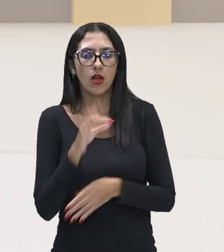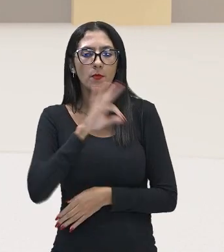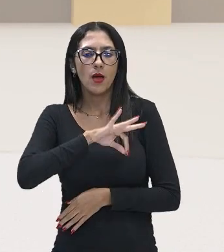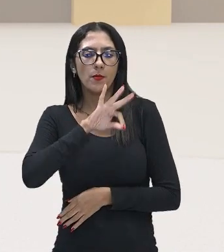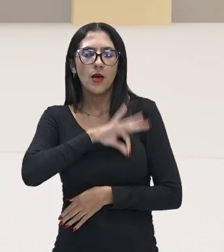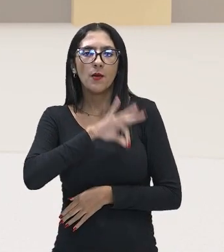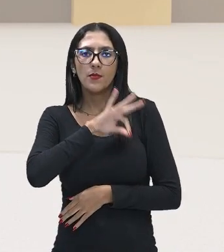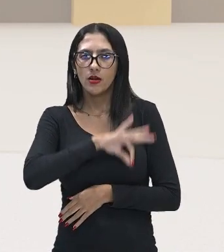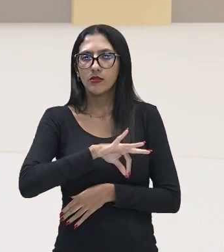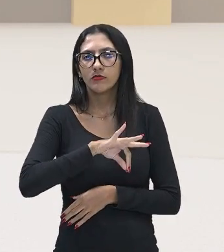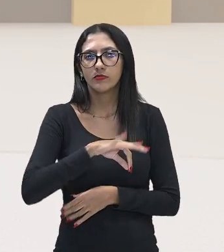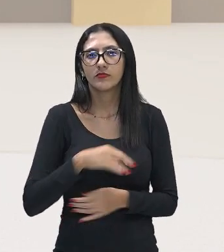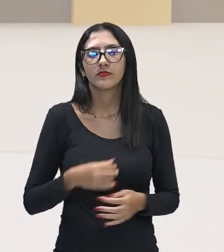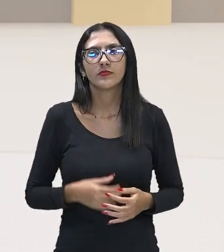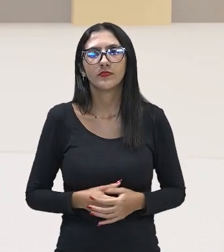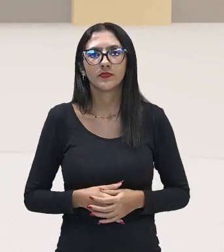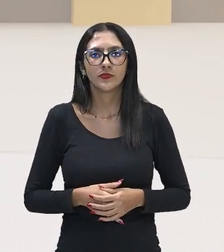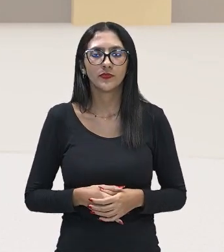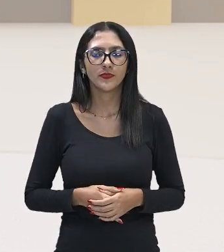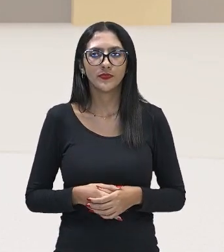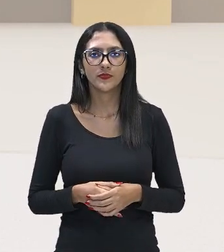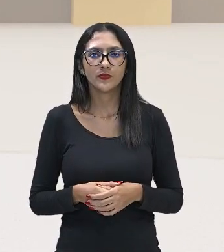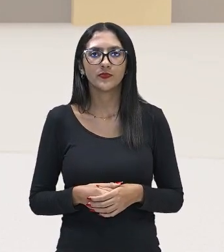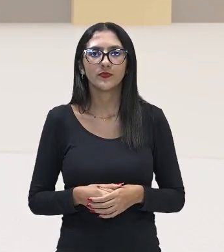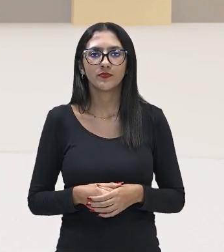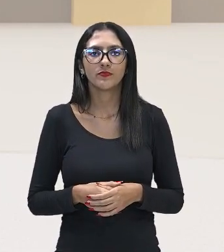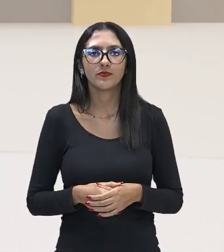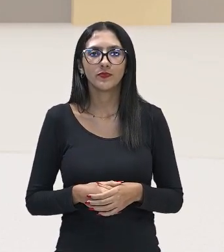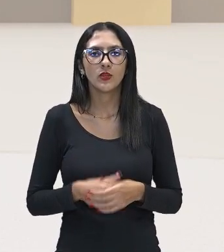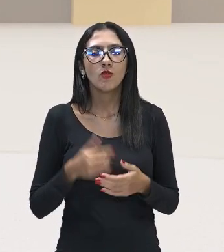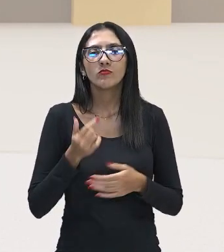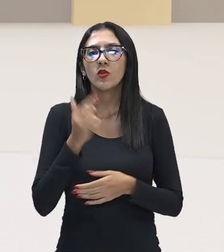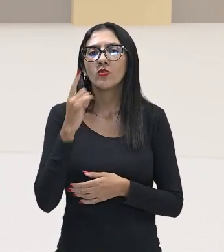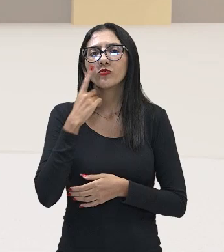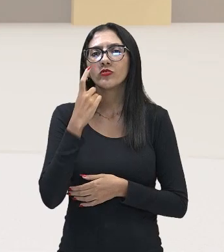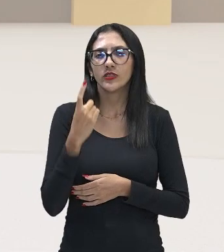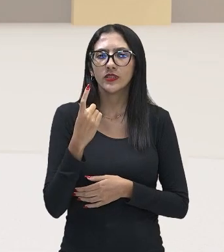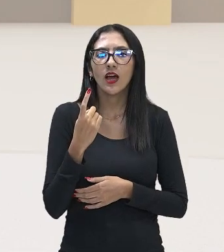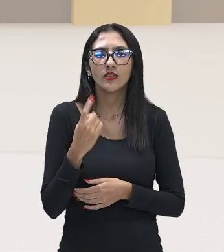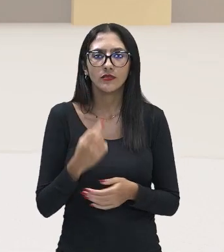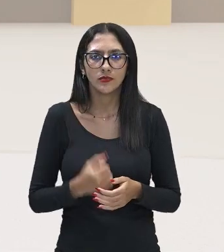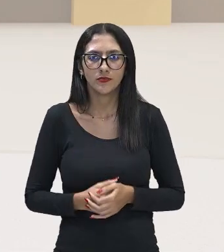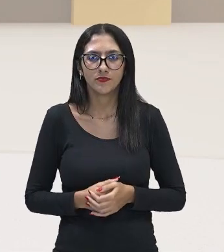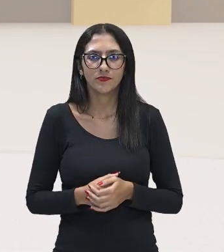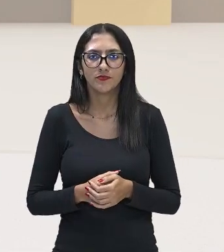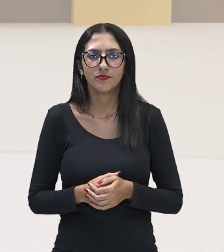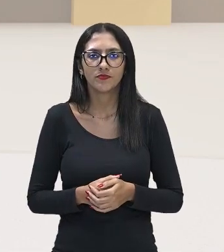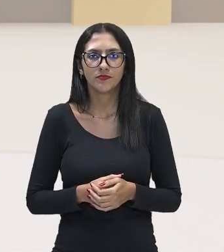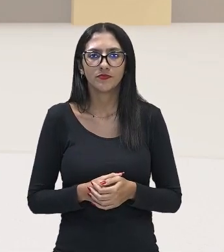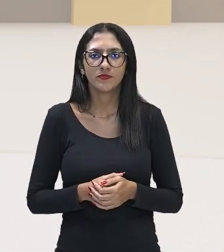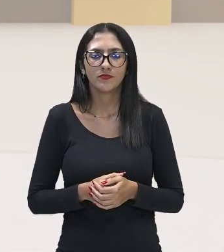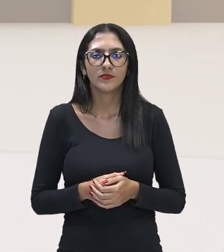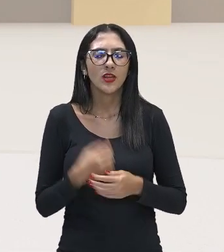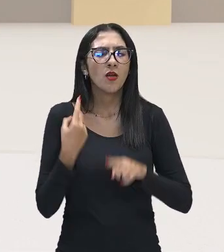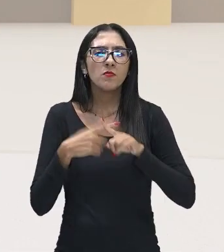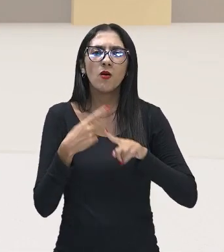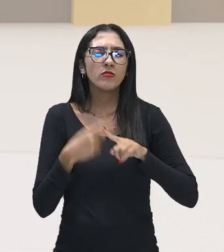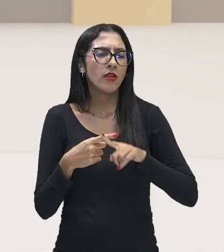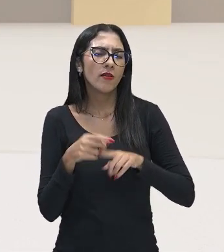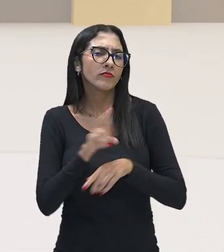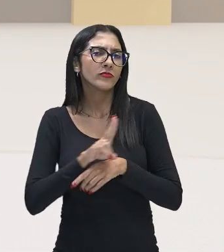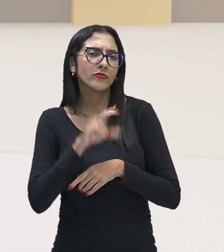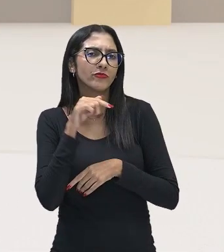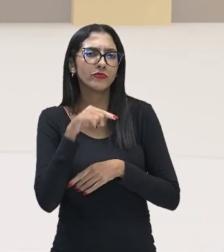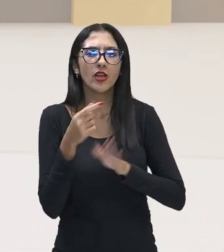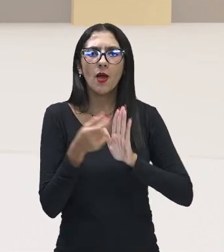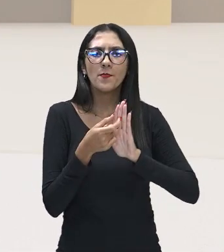de vida, né? Então, outra coisinha agora. Para que é que serve, né, um app de controle financeiro? E aí,